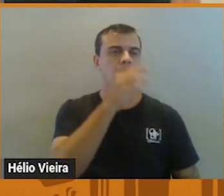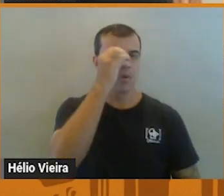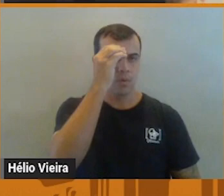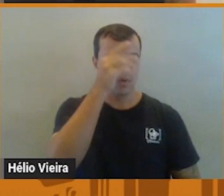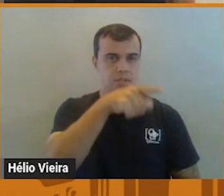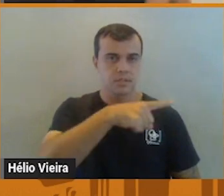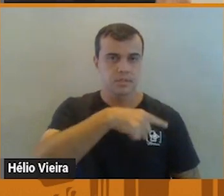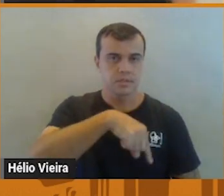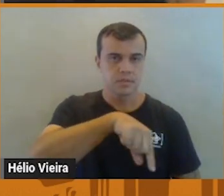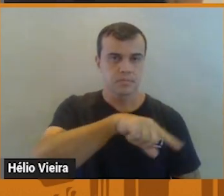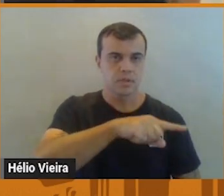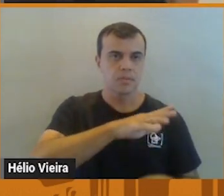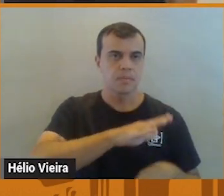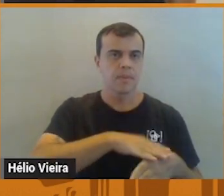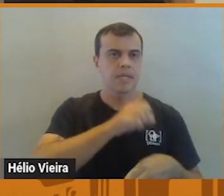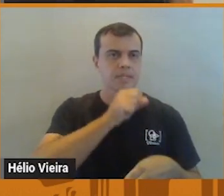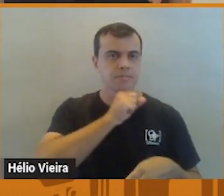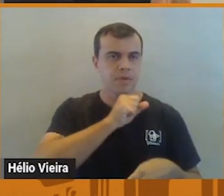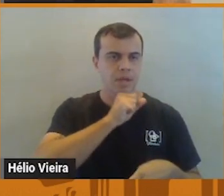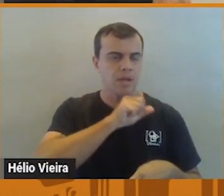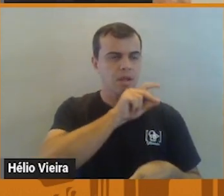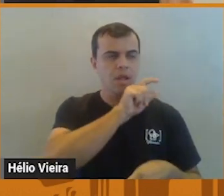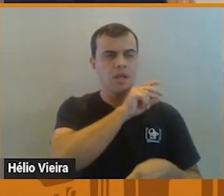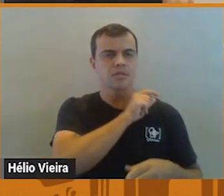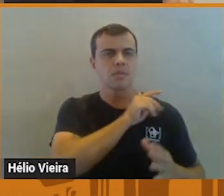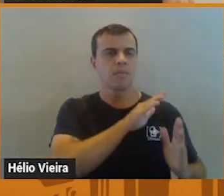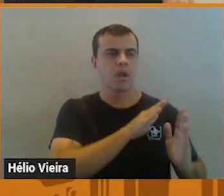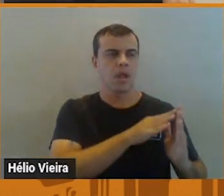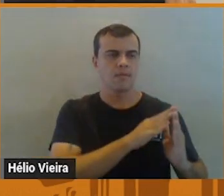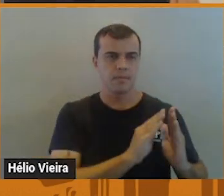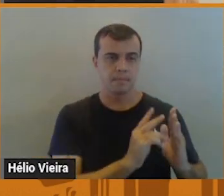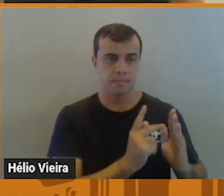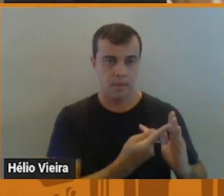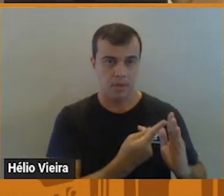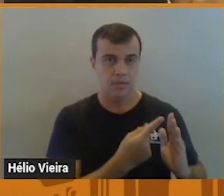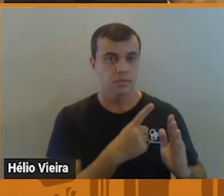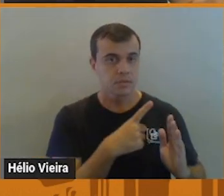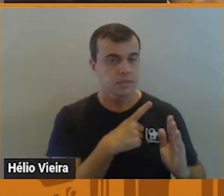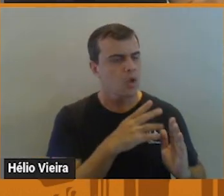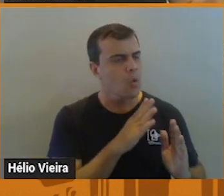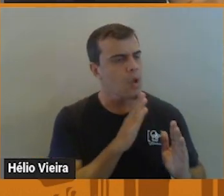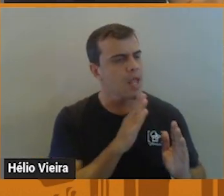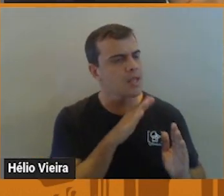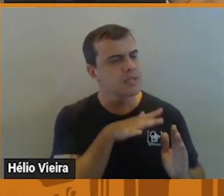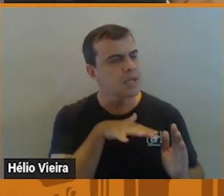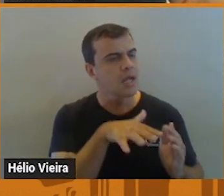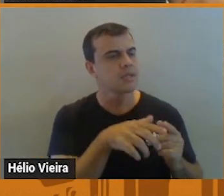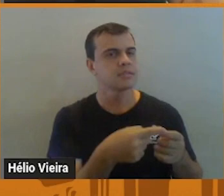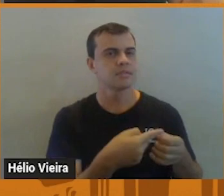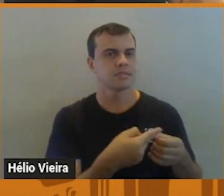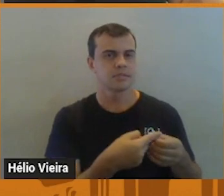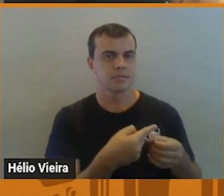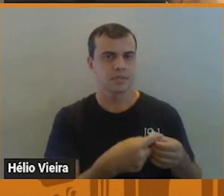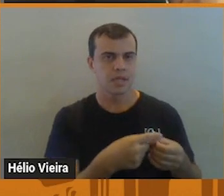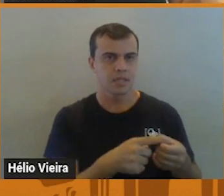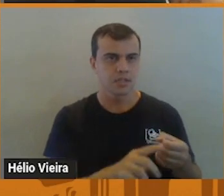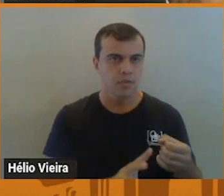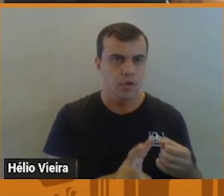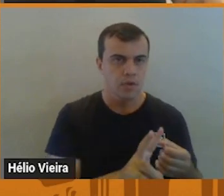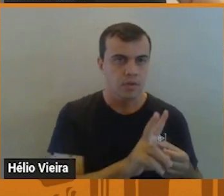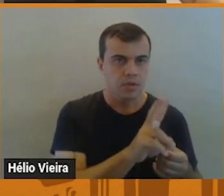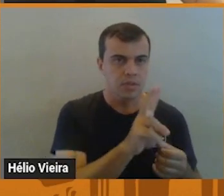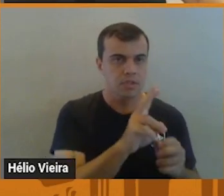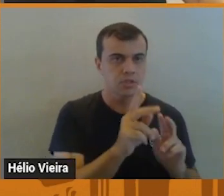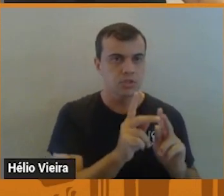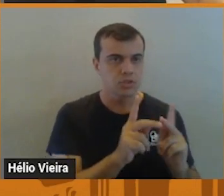conhecimento que os mais velhos, que os antigos moradores das cidades têm sobre aquela cidade, para valorizar as